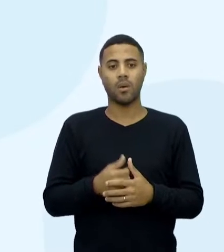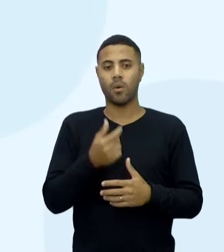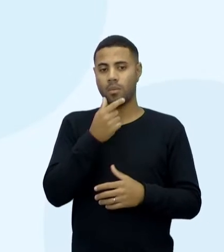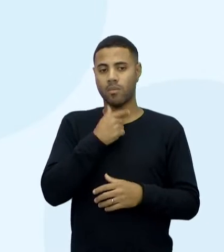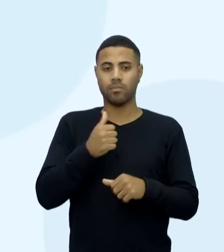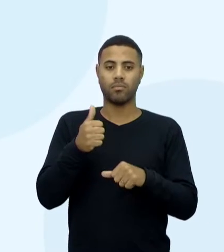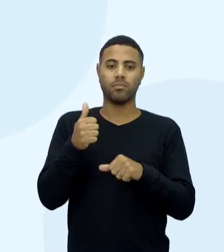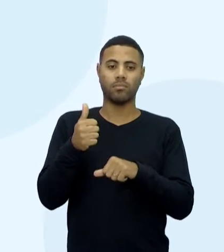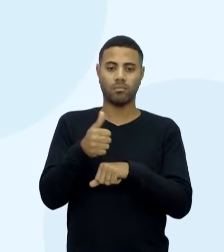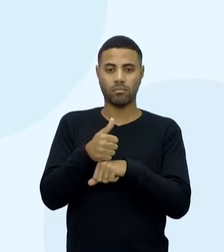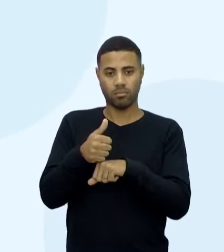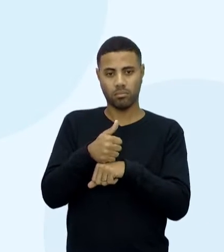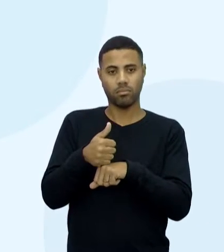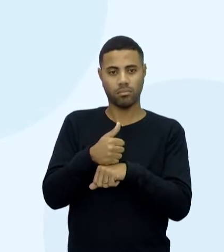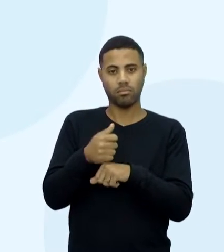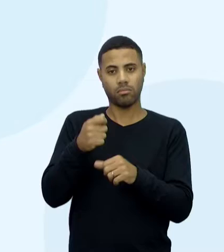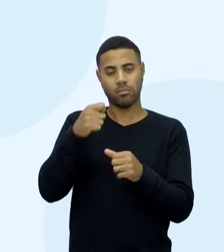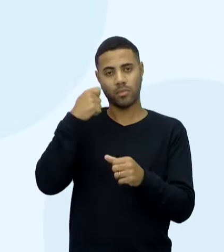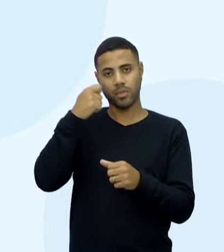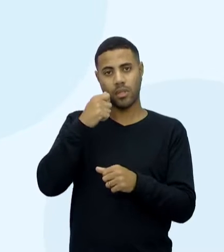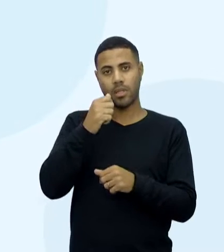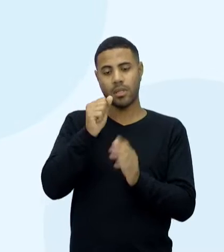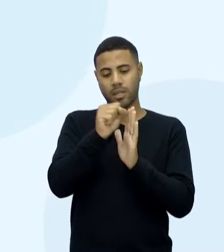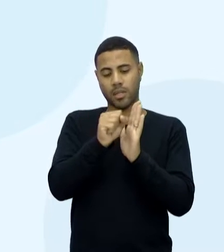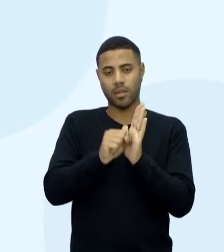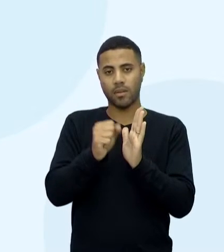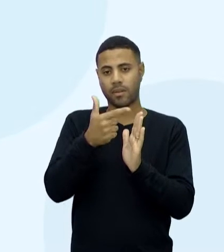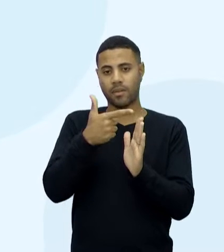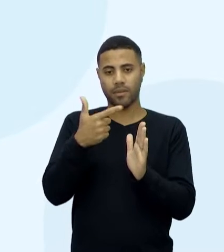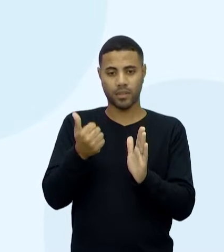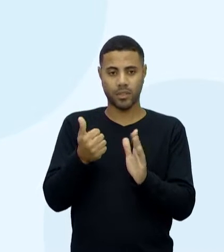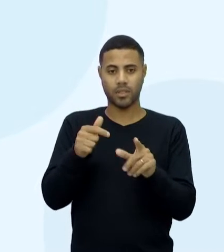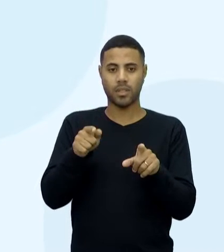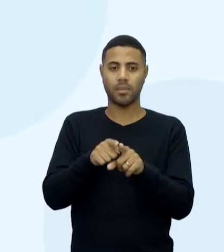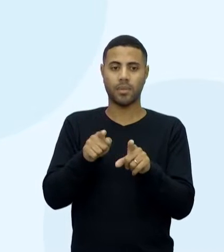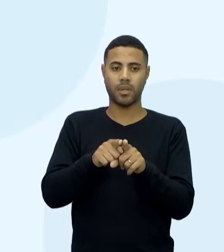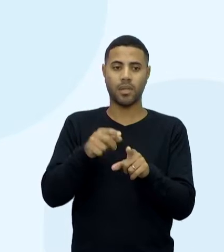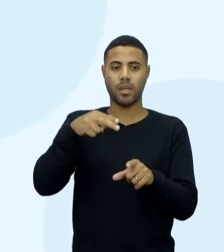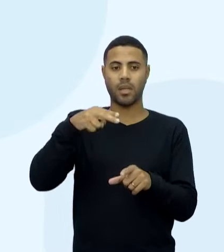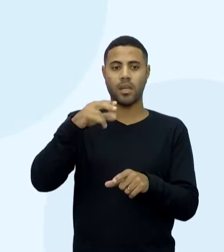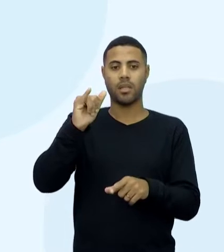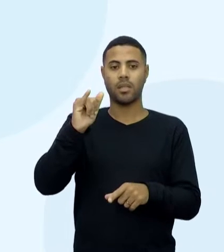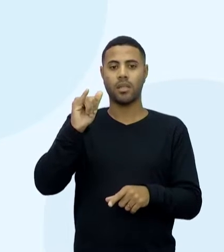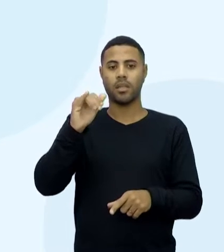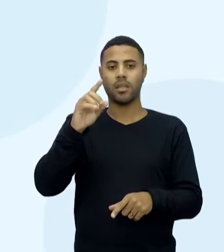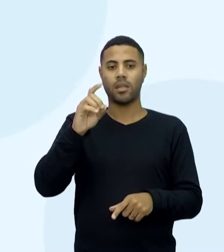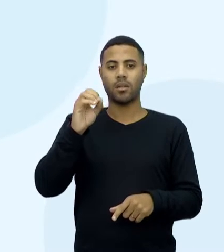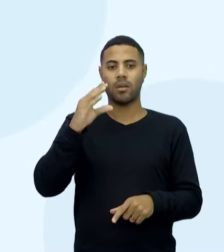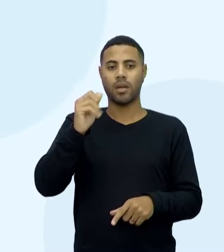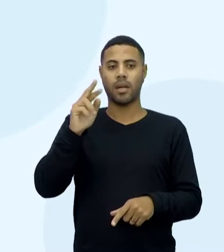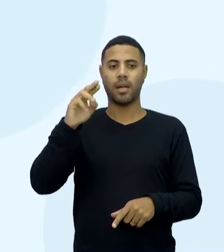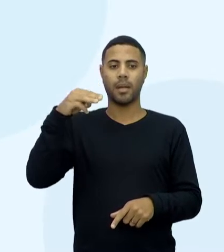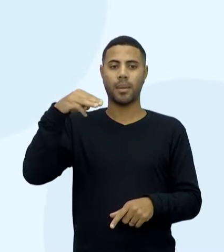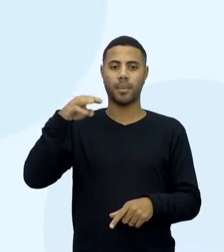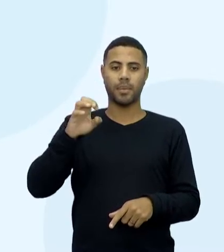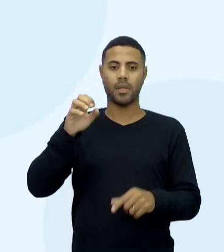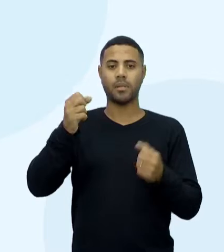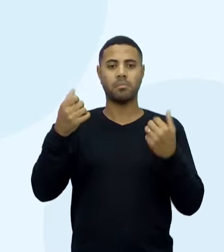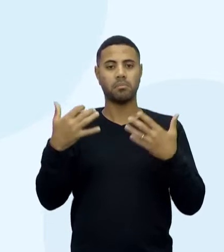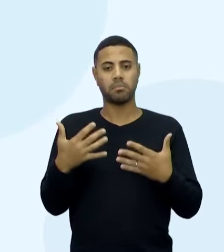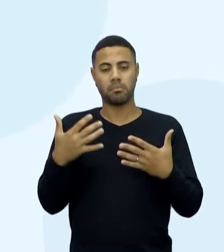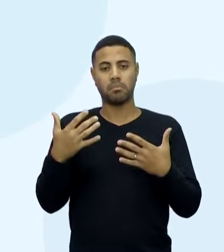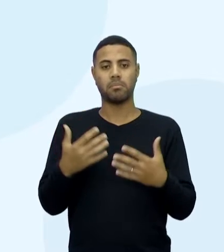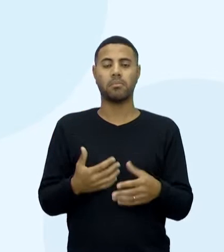no século XX mesmo então adorne horkeimer tão escrevendo essa obra ainda muito impactados pelos efeitos